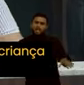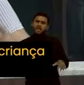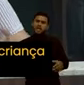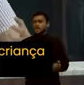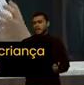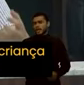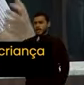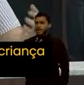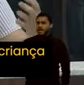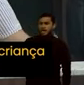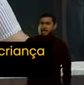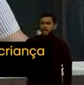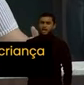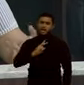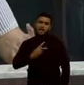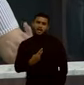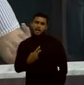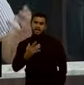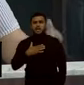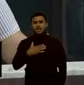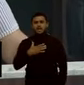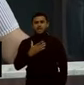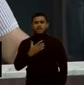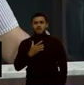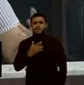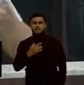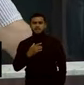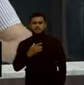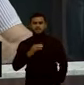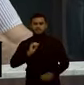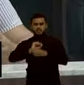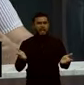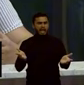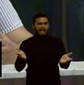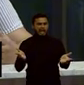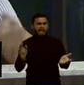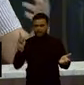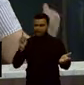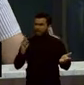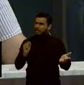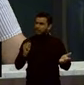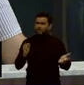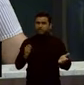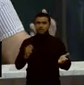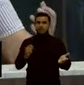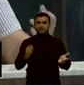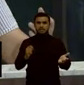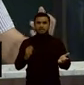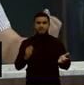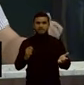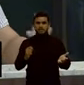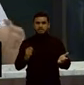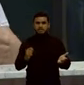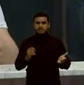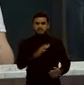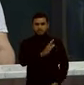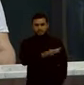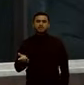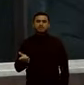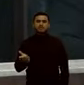com preferências sexuais, trans, não binária, travesti, criança